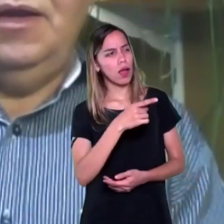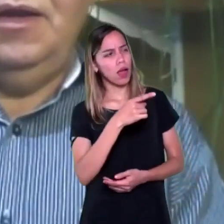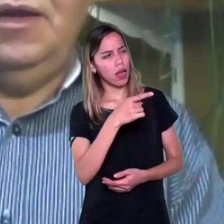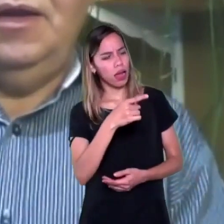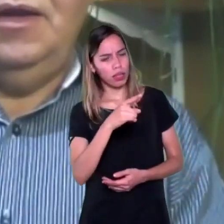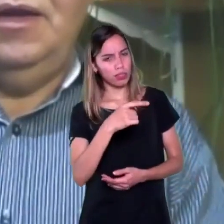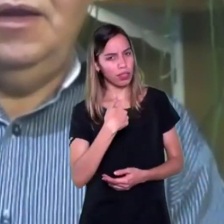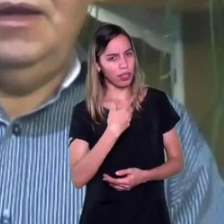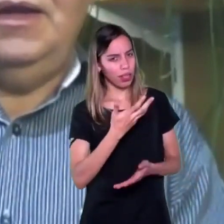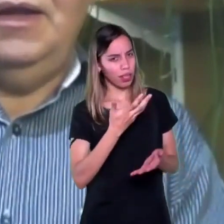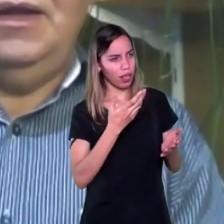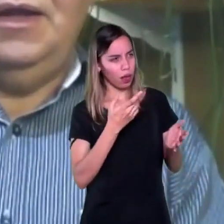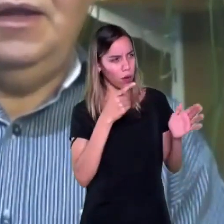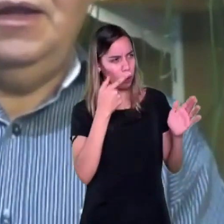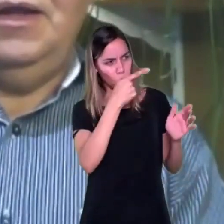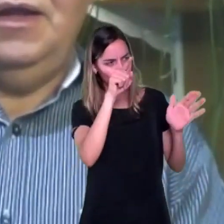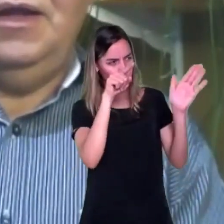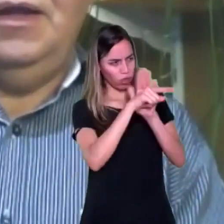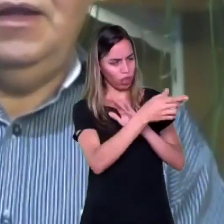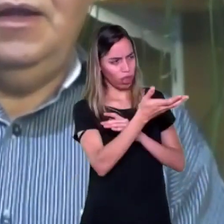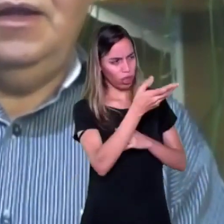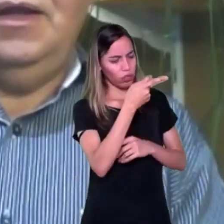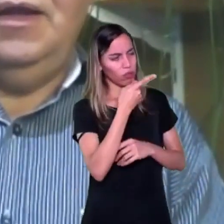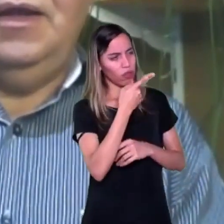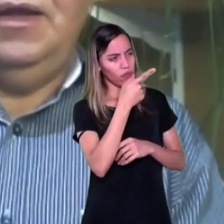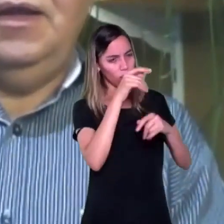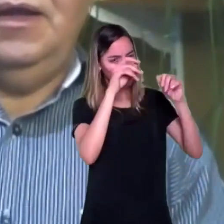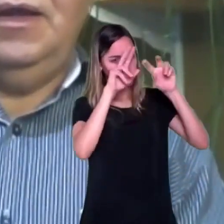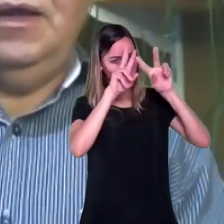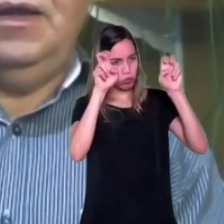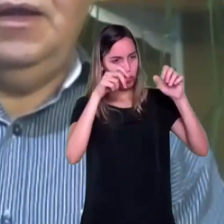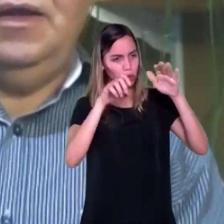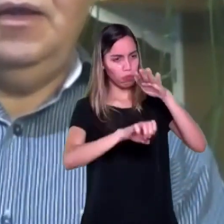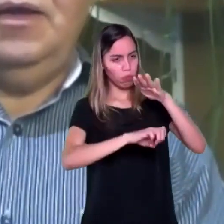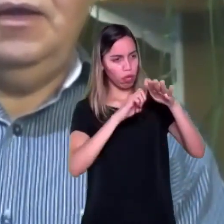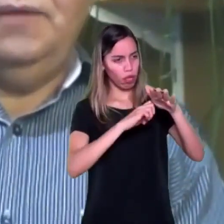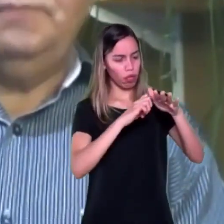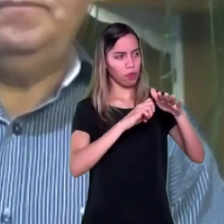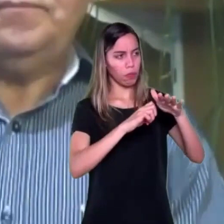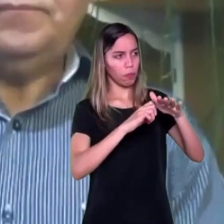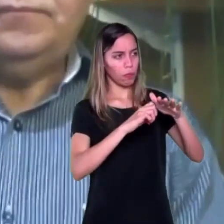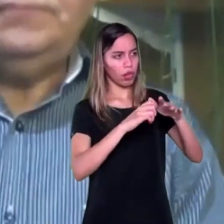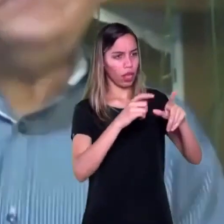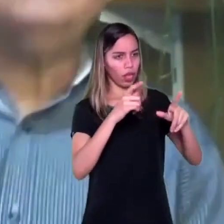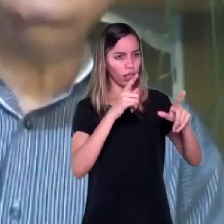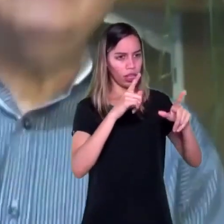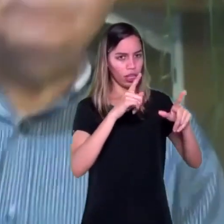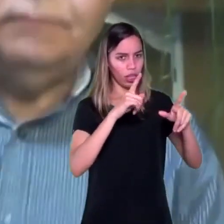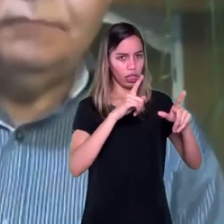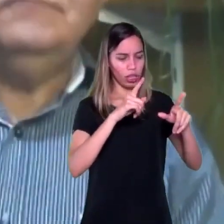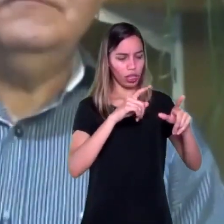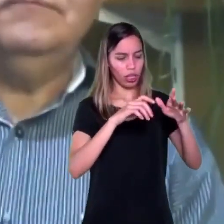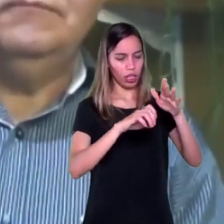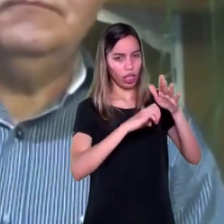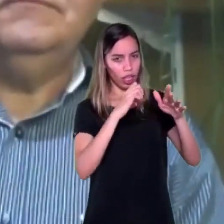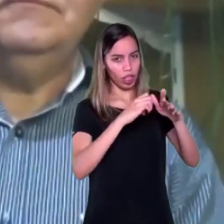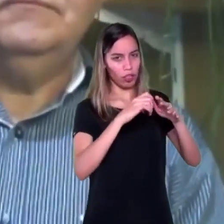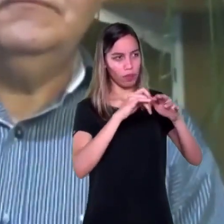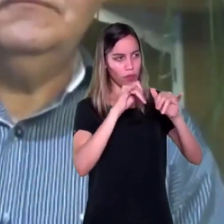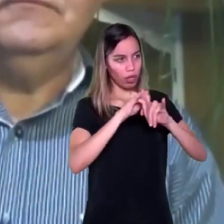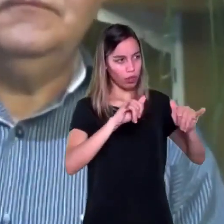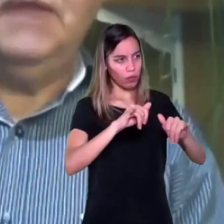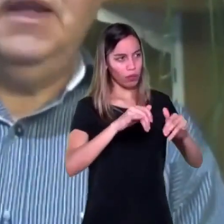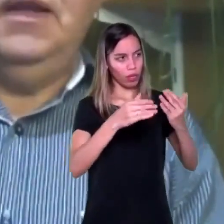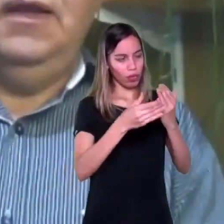falar a respeito do mercado editorial, das editoras de Itaúna, das livrarias de rua, se vocês têm, como